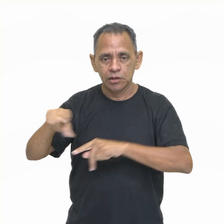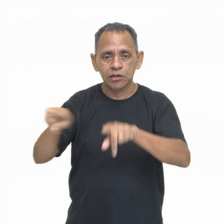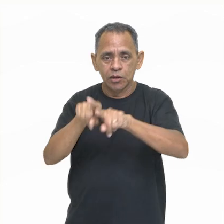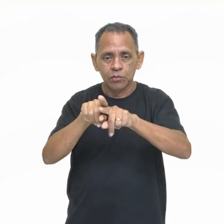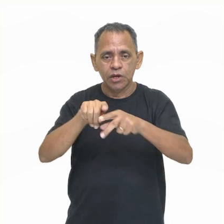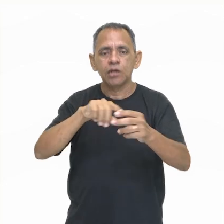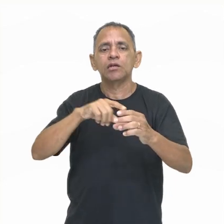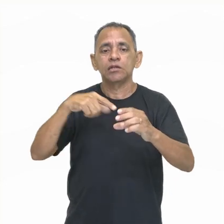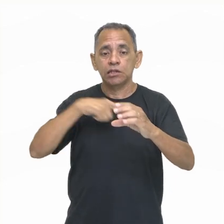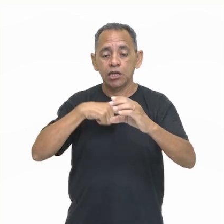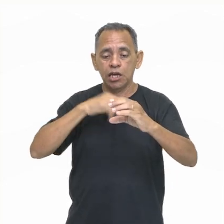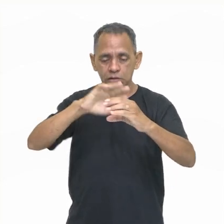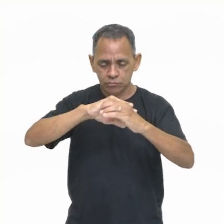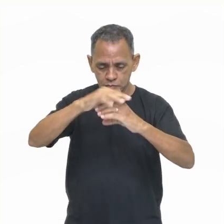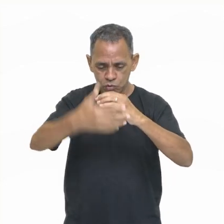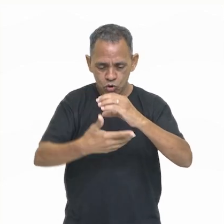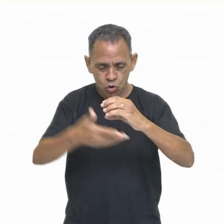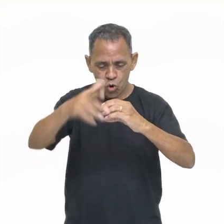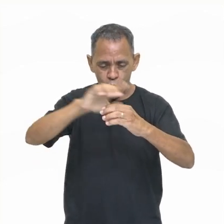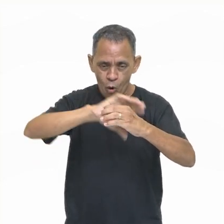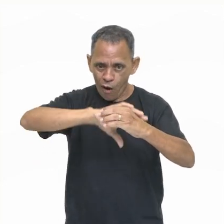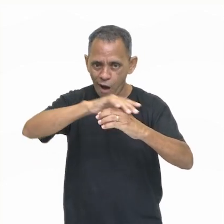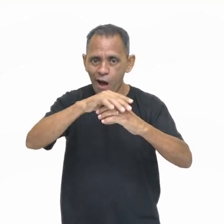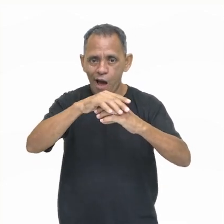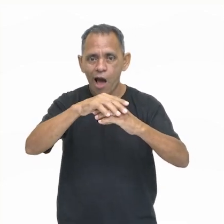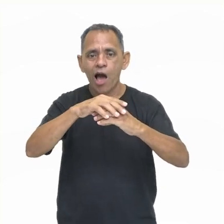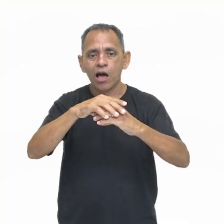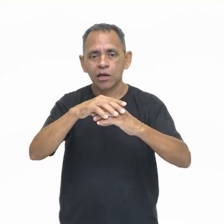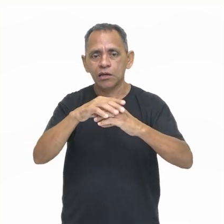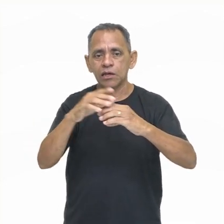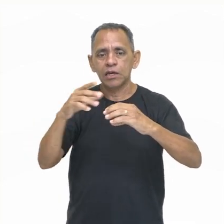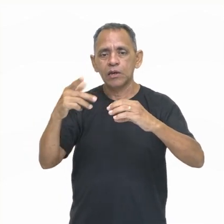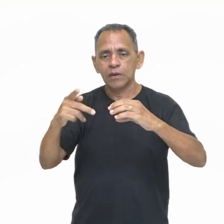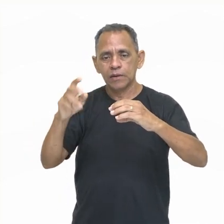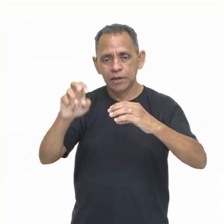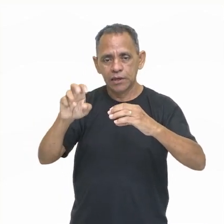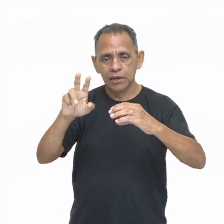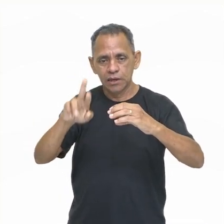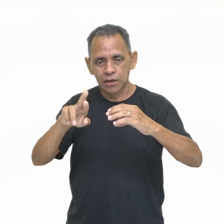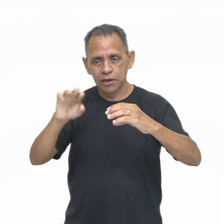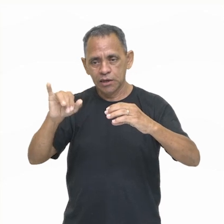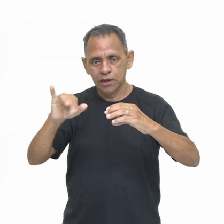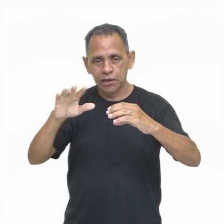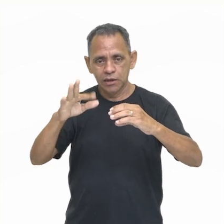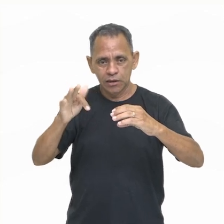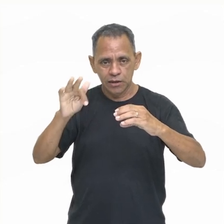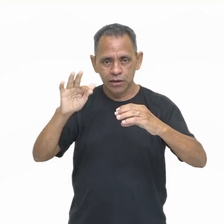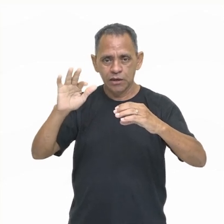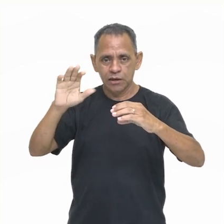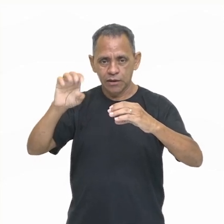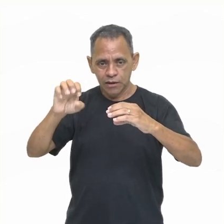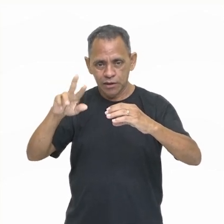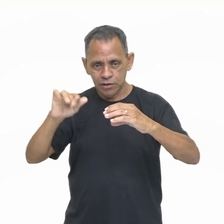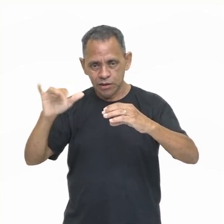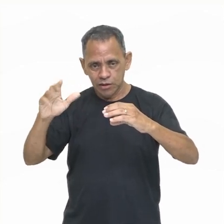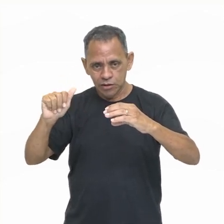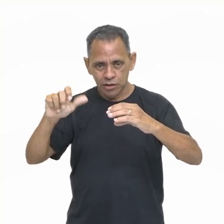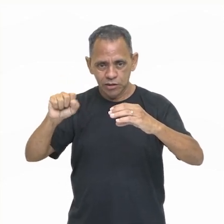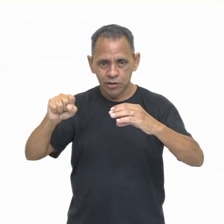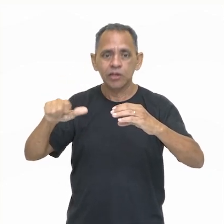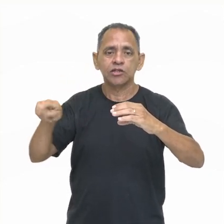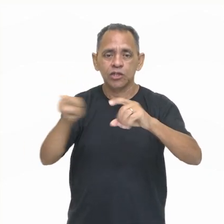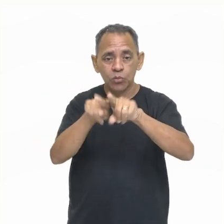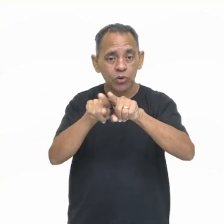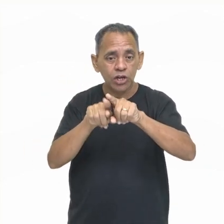que são aquelas que não penetram na membrana plasmática, estando apenas conectadas a essa estrutura